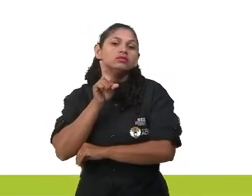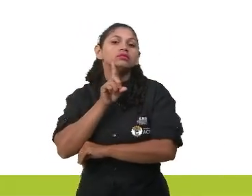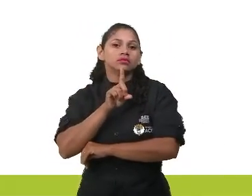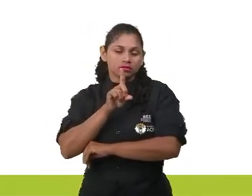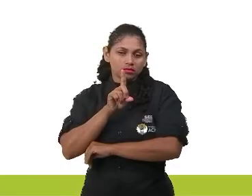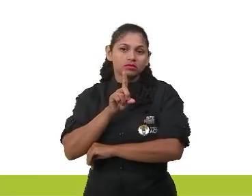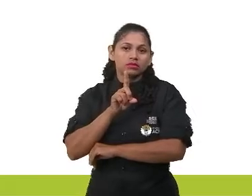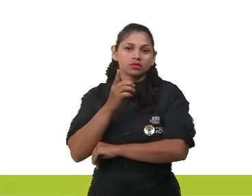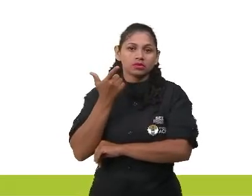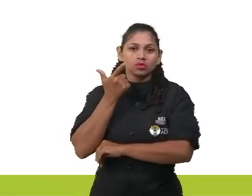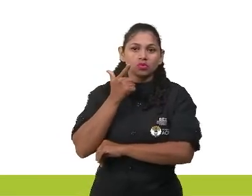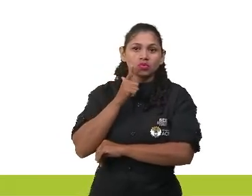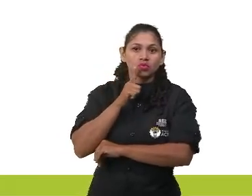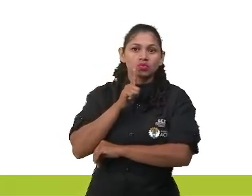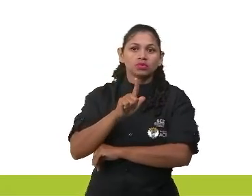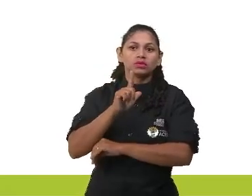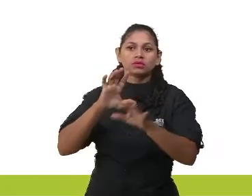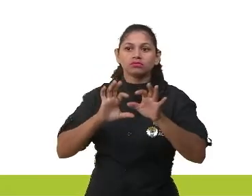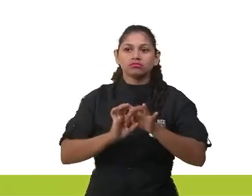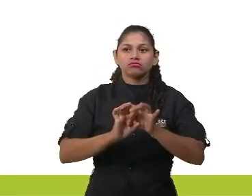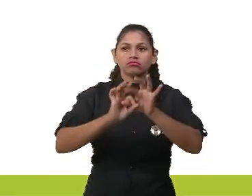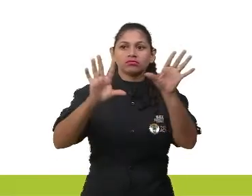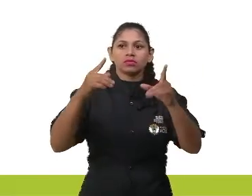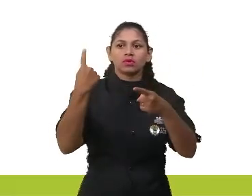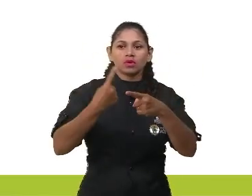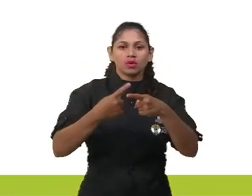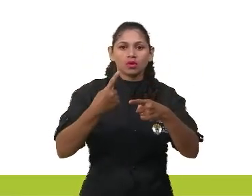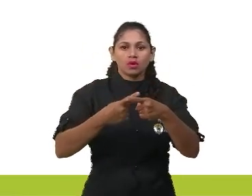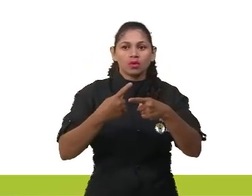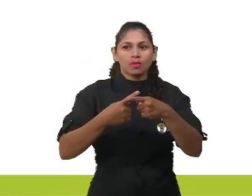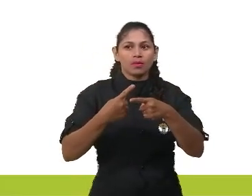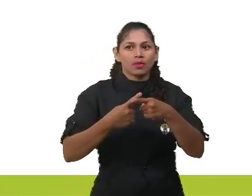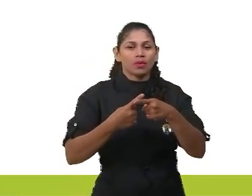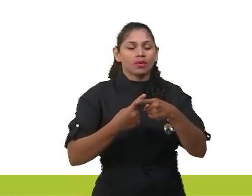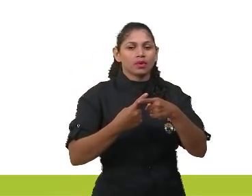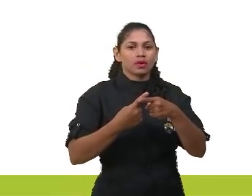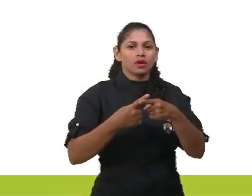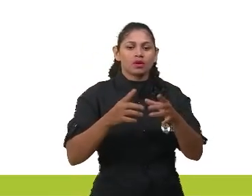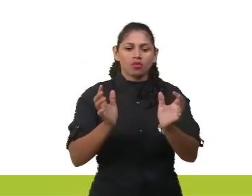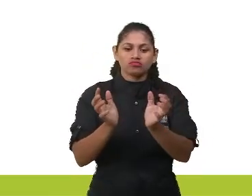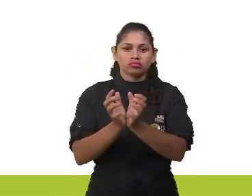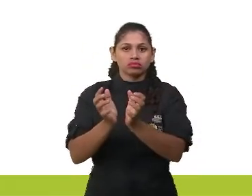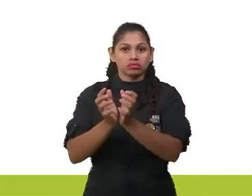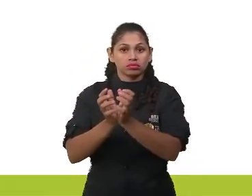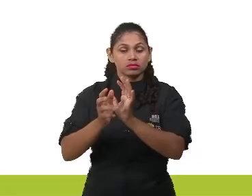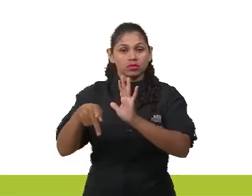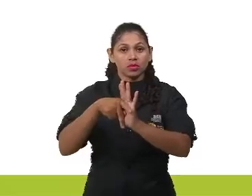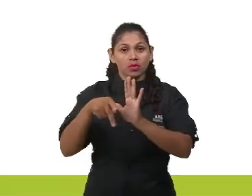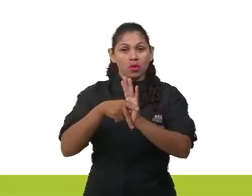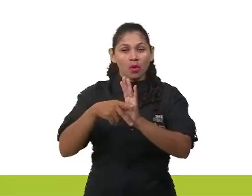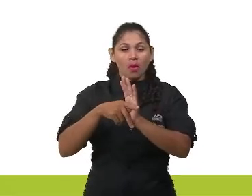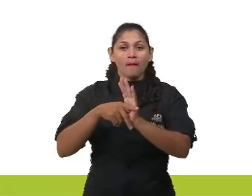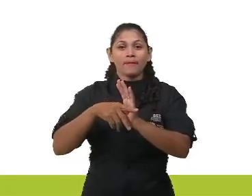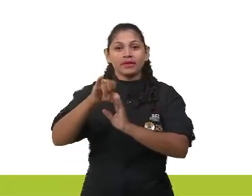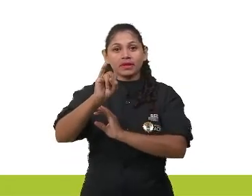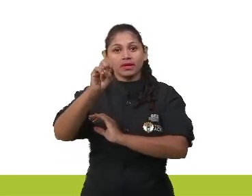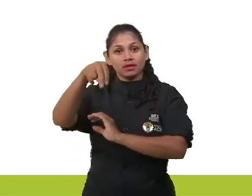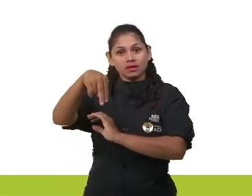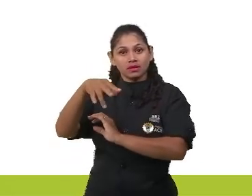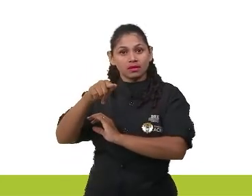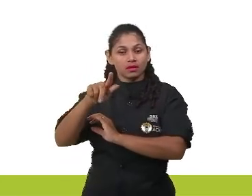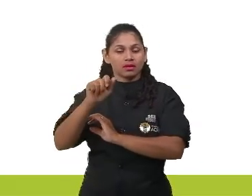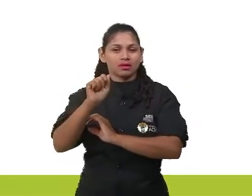Unidos conseguiu a sua liberdade, porque era uma colônia da Inglaterra. Então, esse pensamento de querer